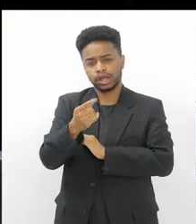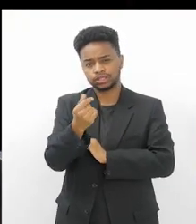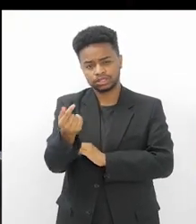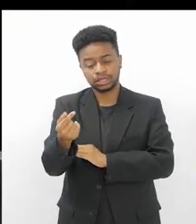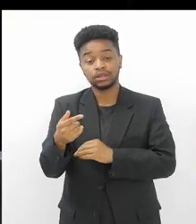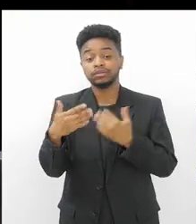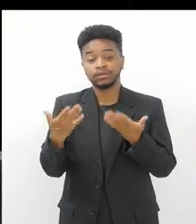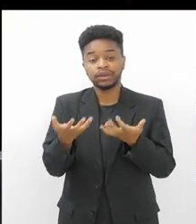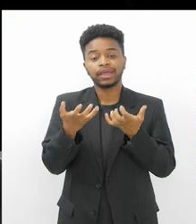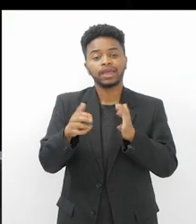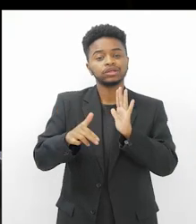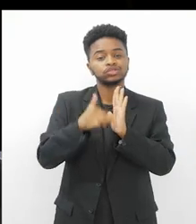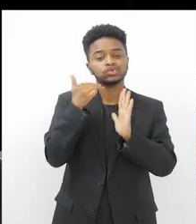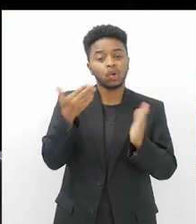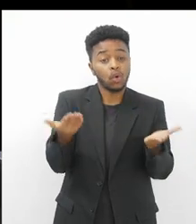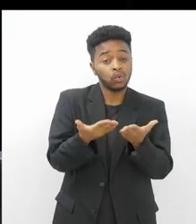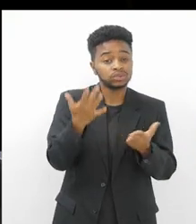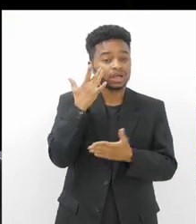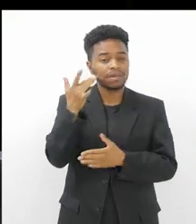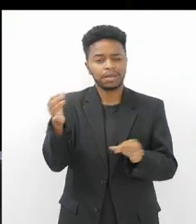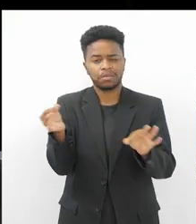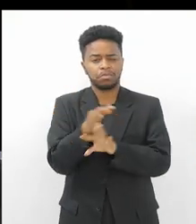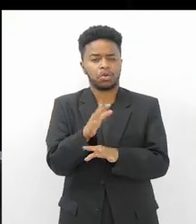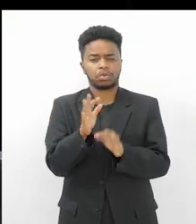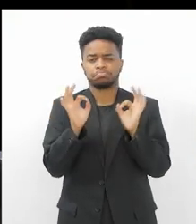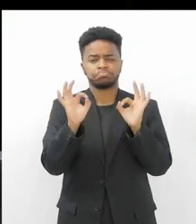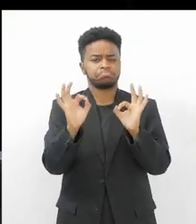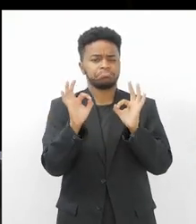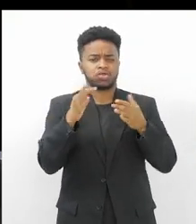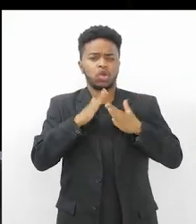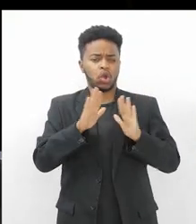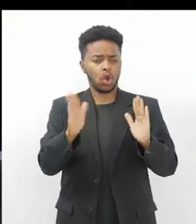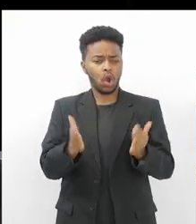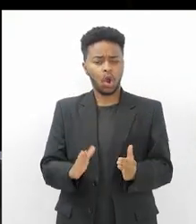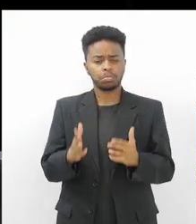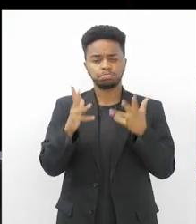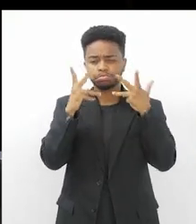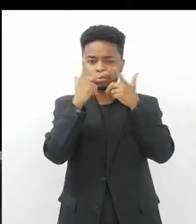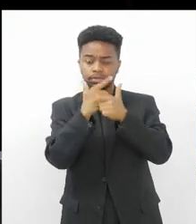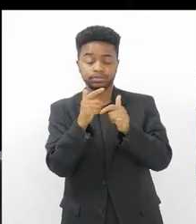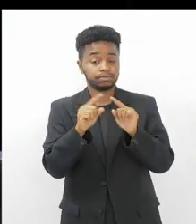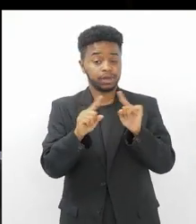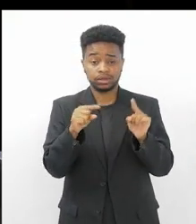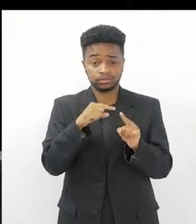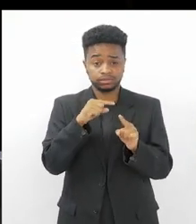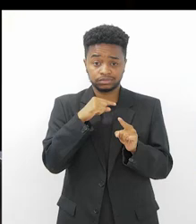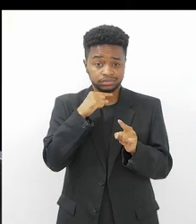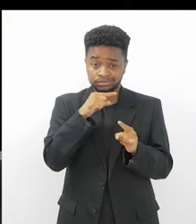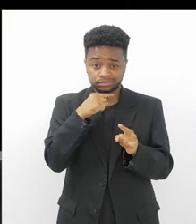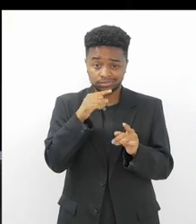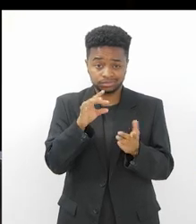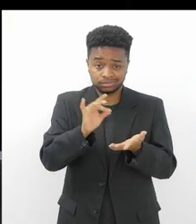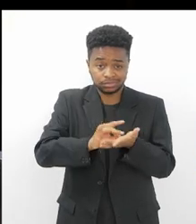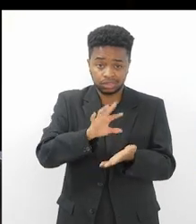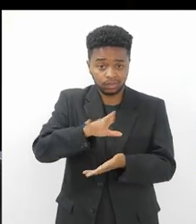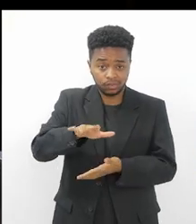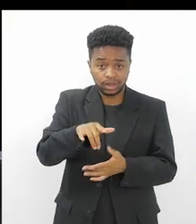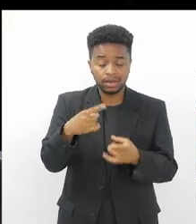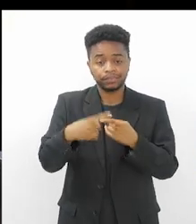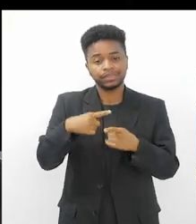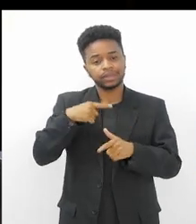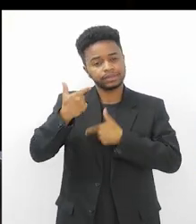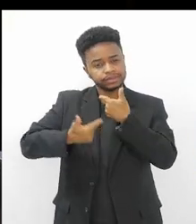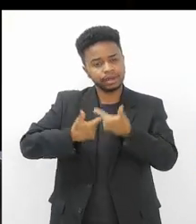poupador. Então ele quer fazer cirurgia bariátrica e amanhã está prêt-à-porter, lindo, maravilhoso. E não existe isso.